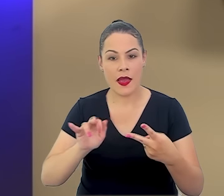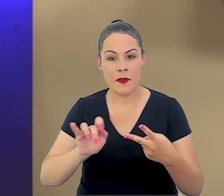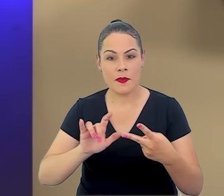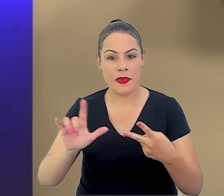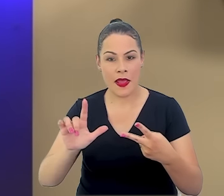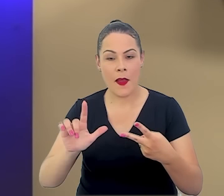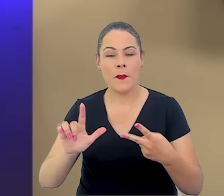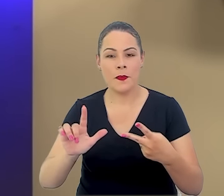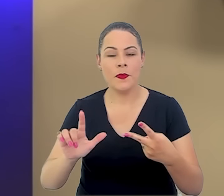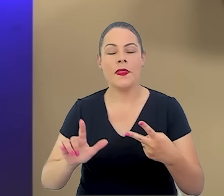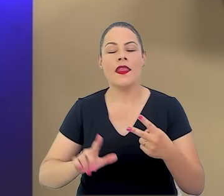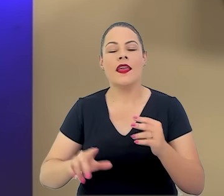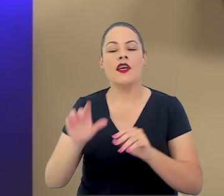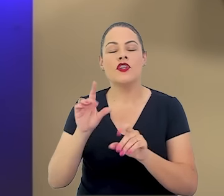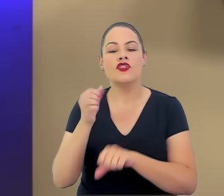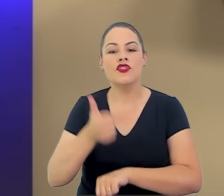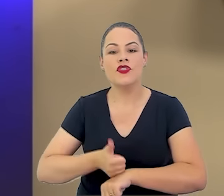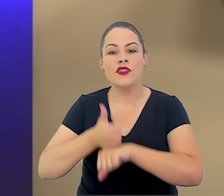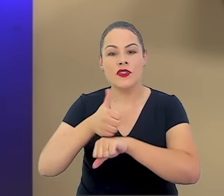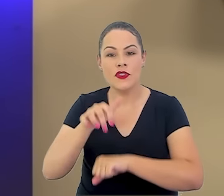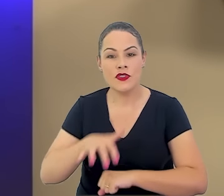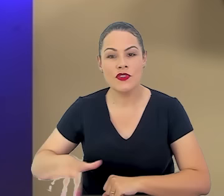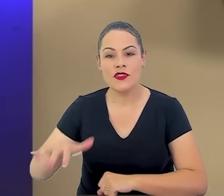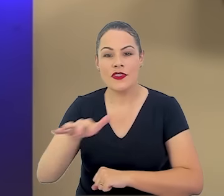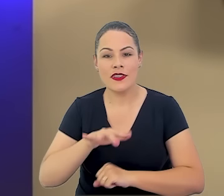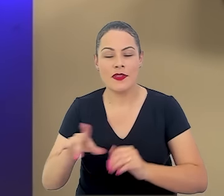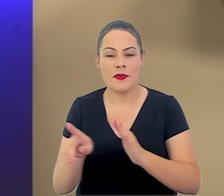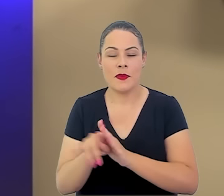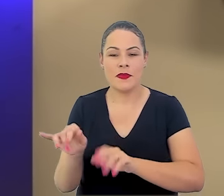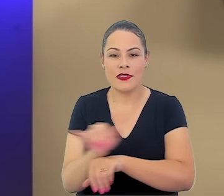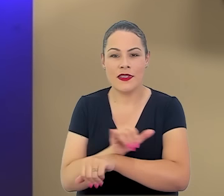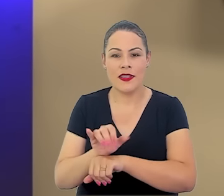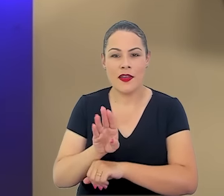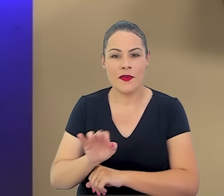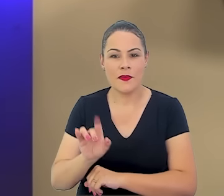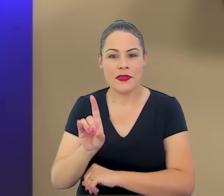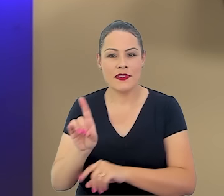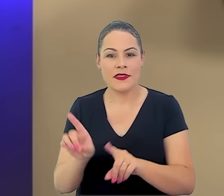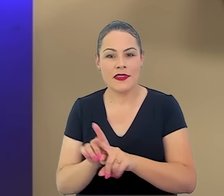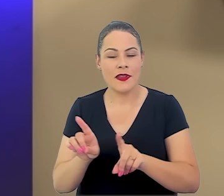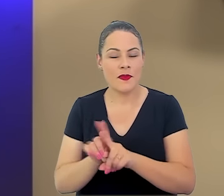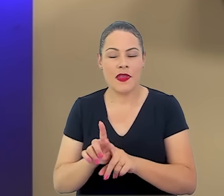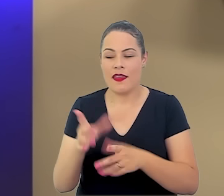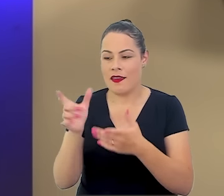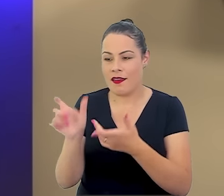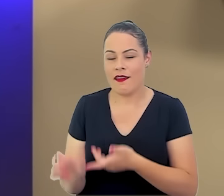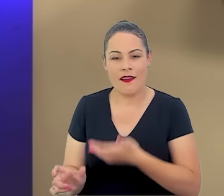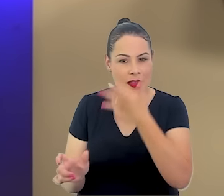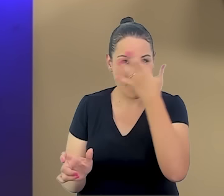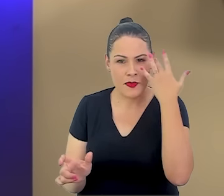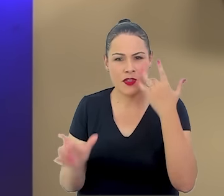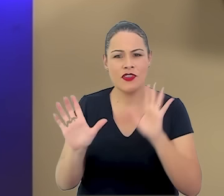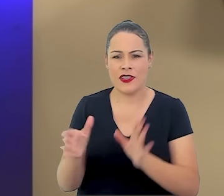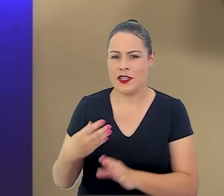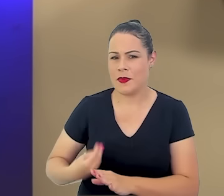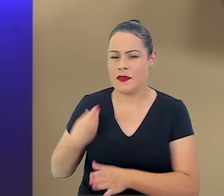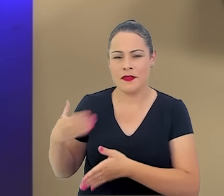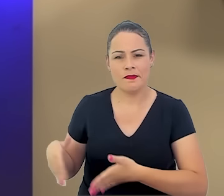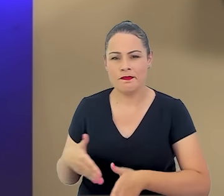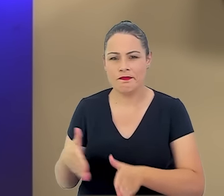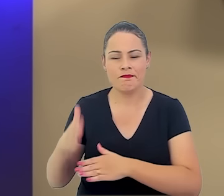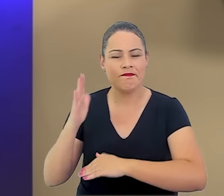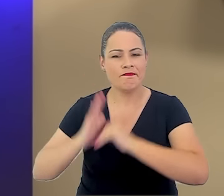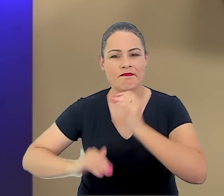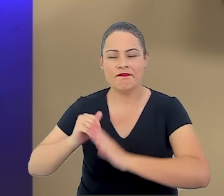diretor-geral de estratégia do BID, e também uma pessoa que já tem uma carreira